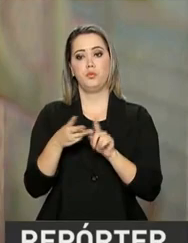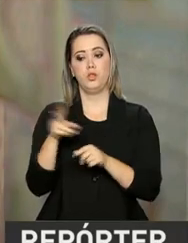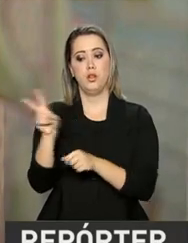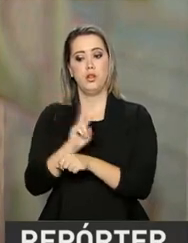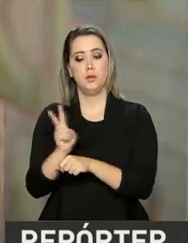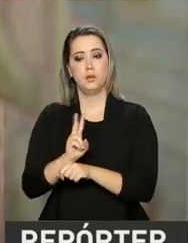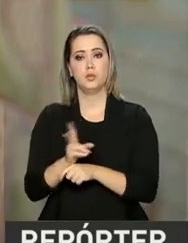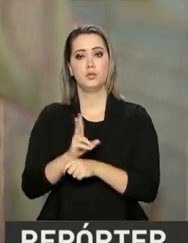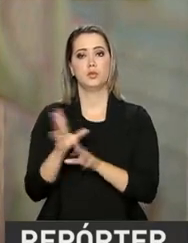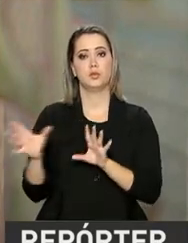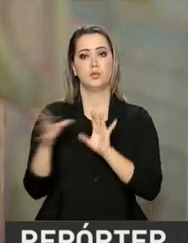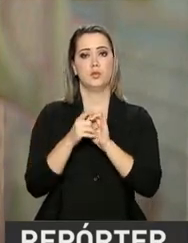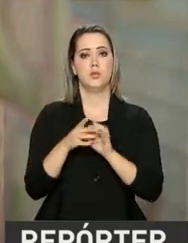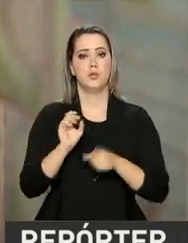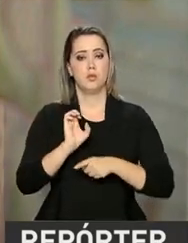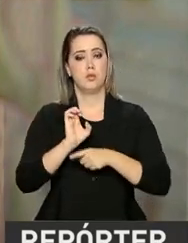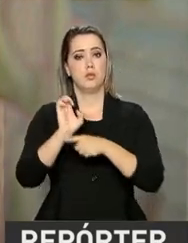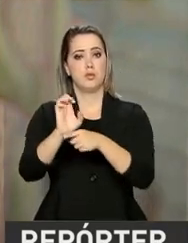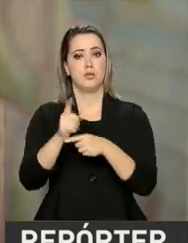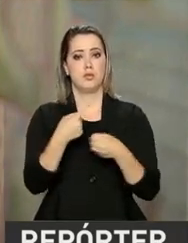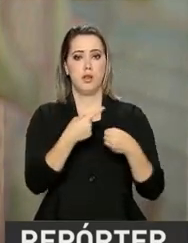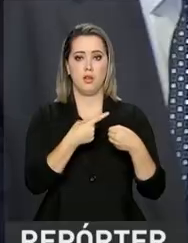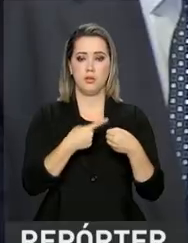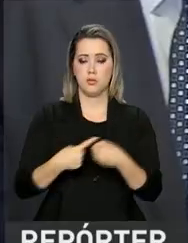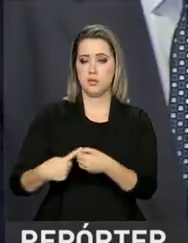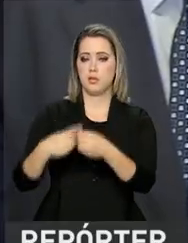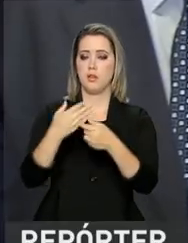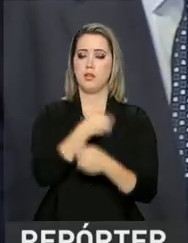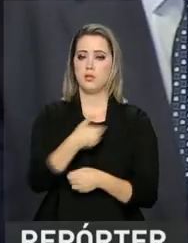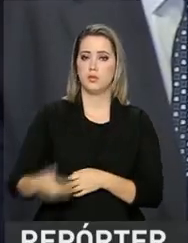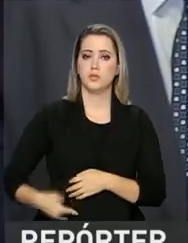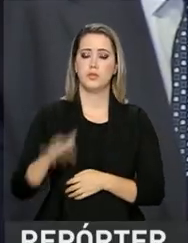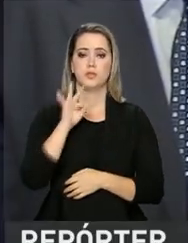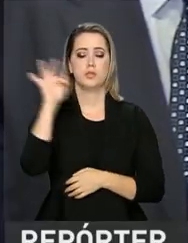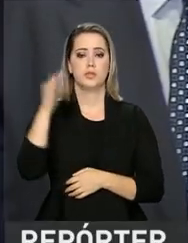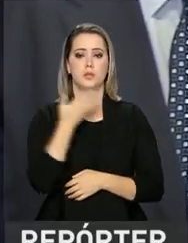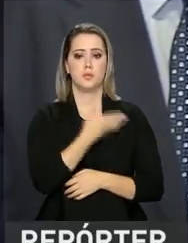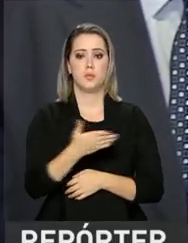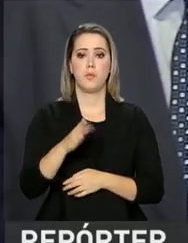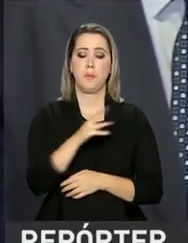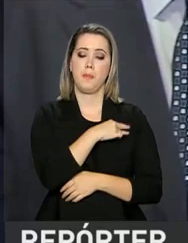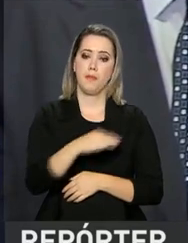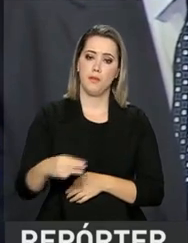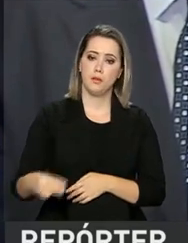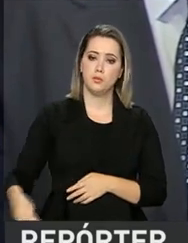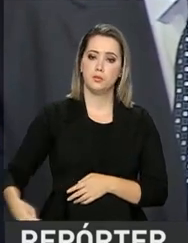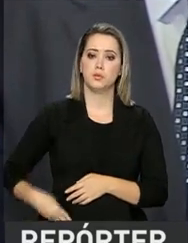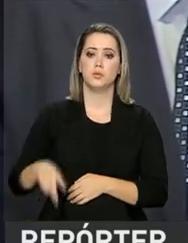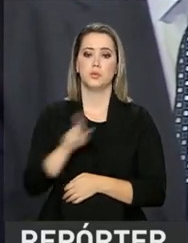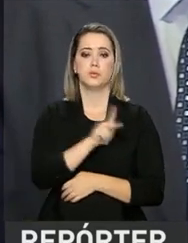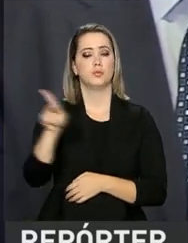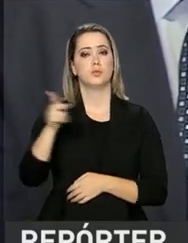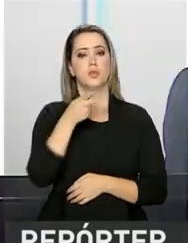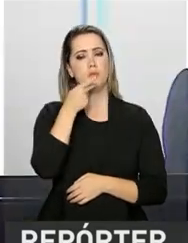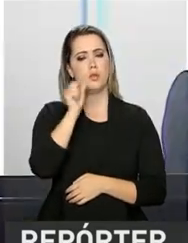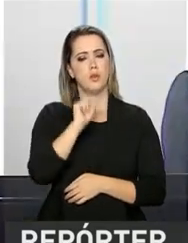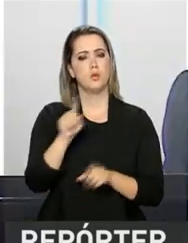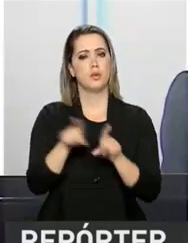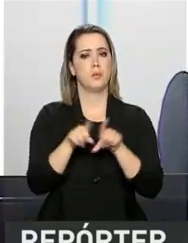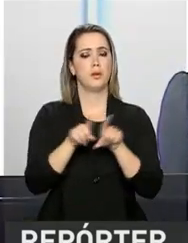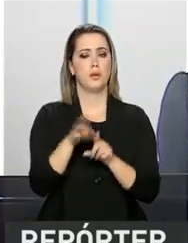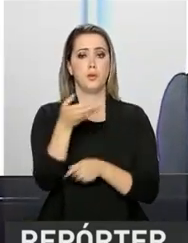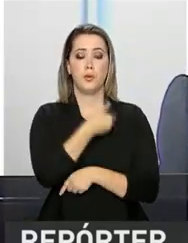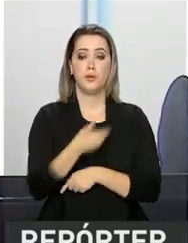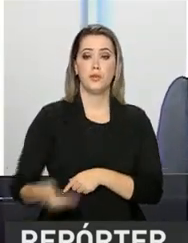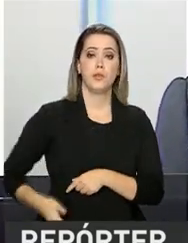dos estados e municípios e da sociedade civil o ministro do gabinete de segurança institucional da presidência lembrou ainda que